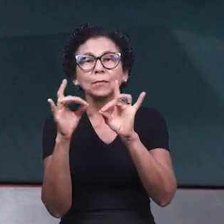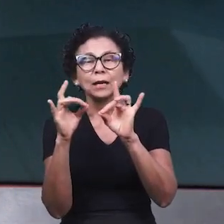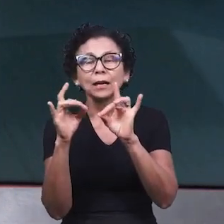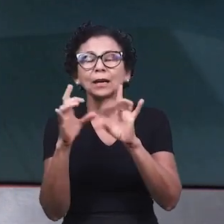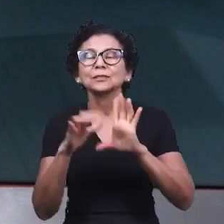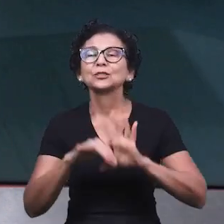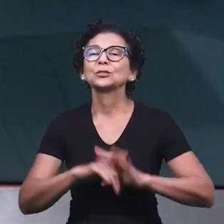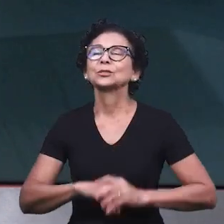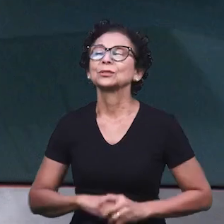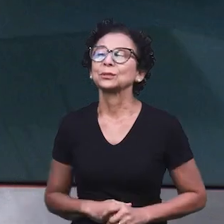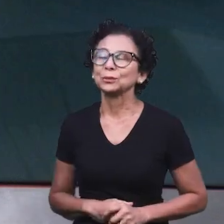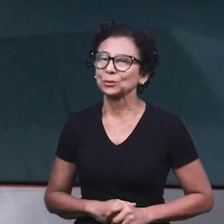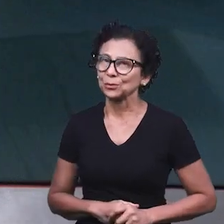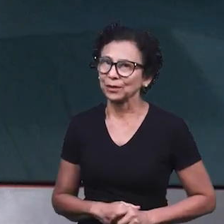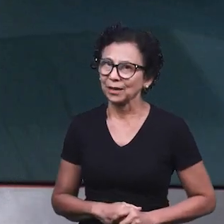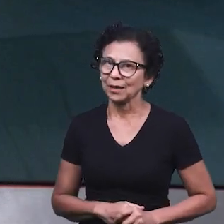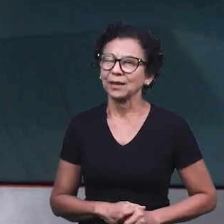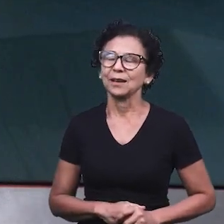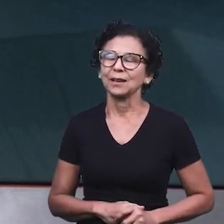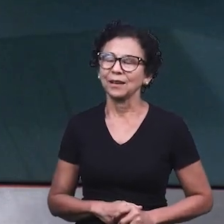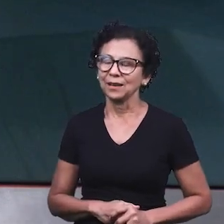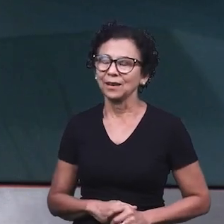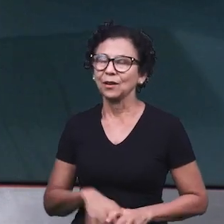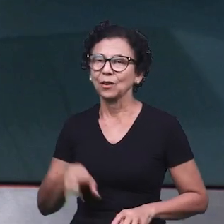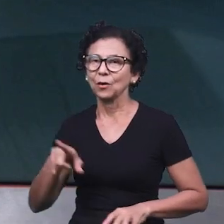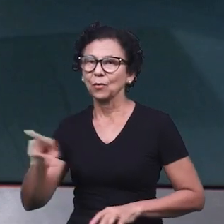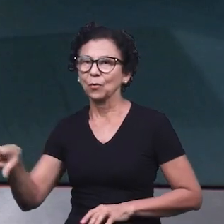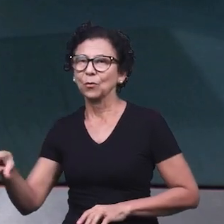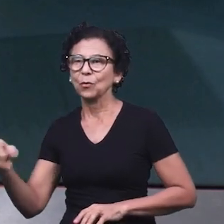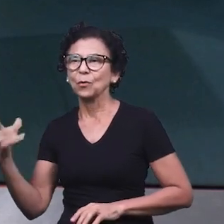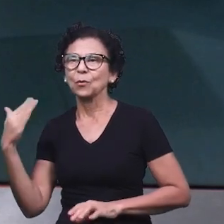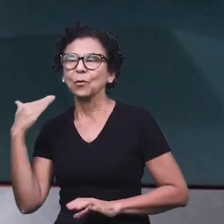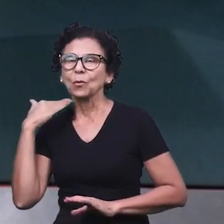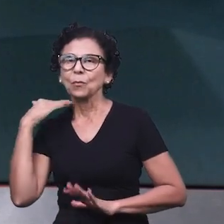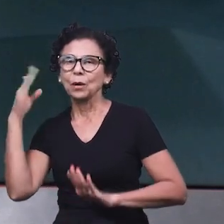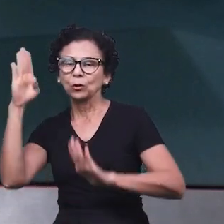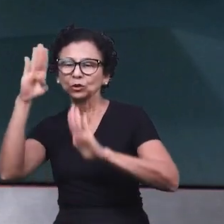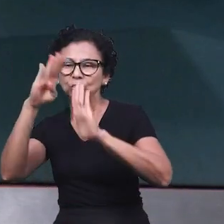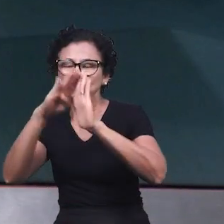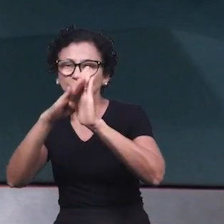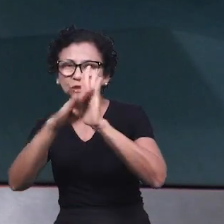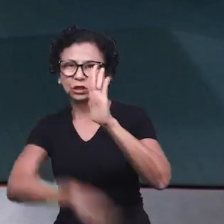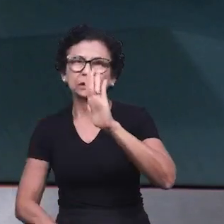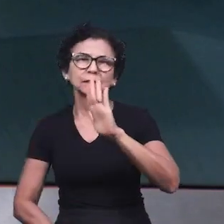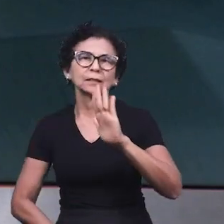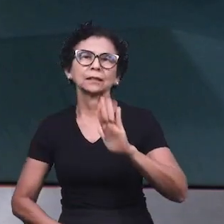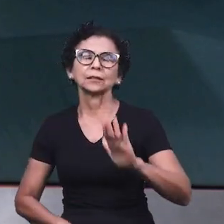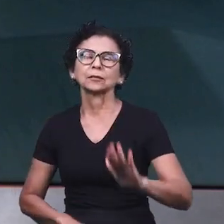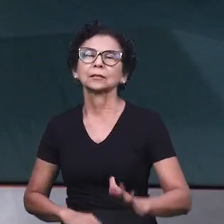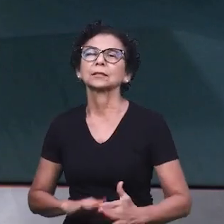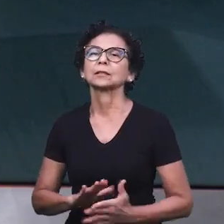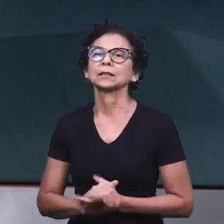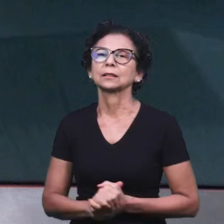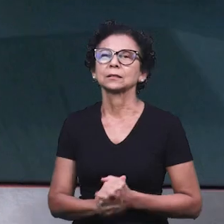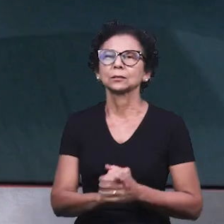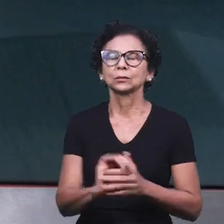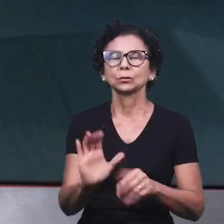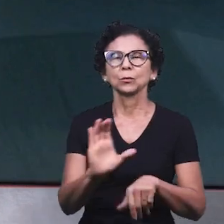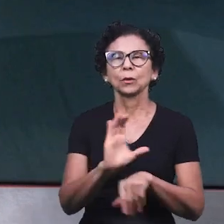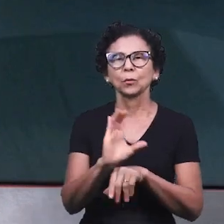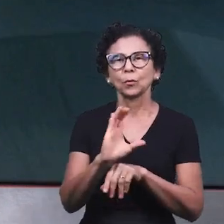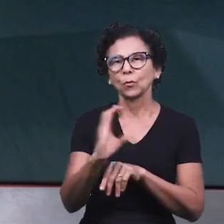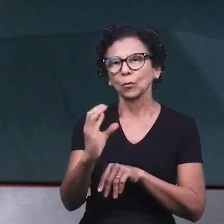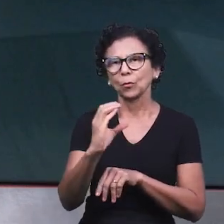direto daquele que tem que te pagar, seja o seu empregador, ou seja o INSS ou qualquer